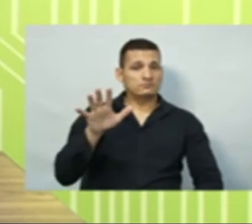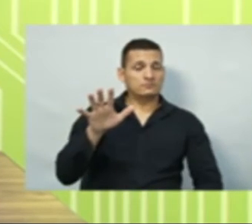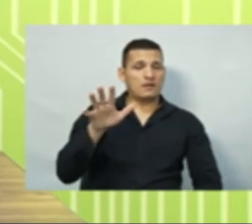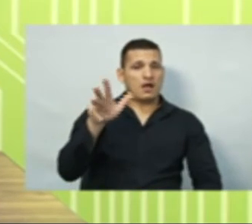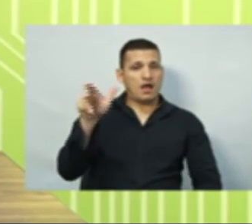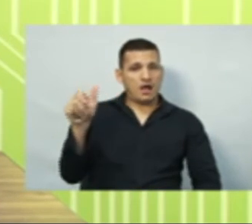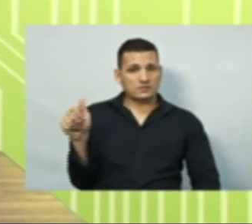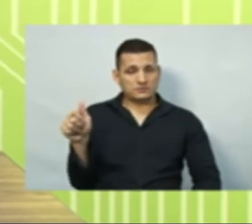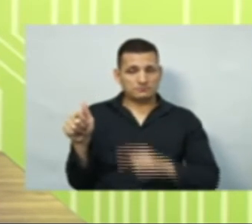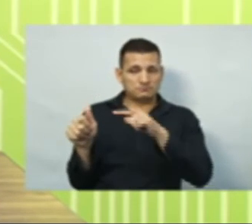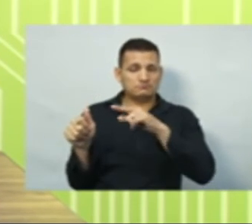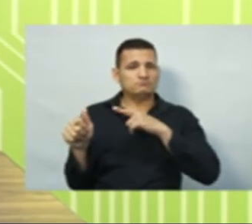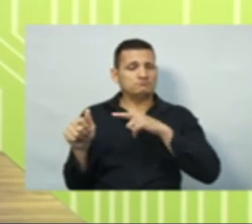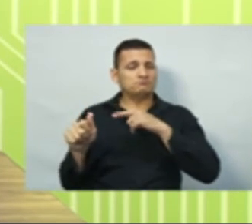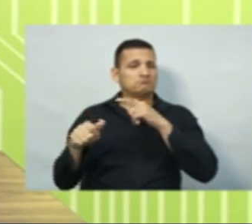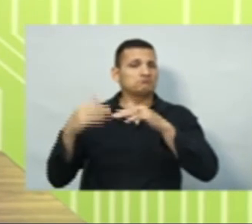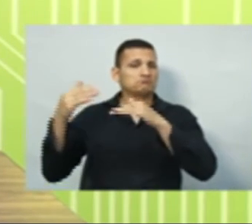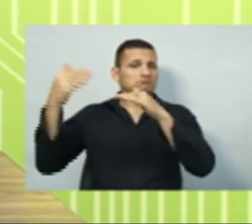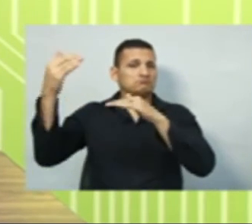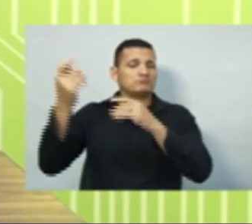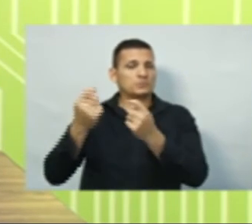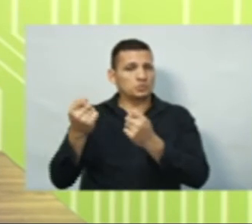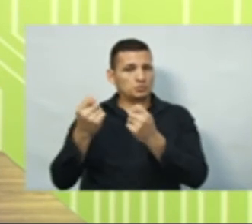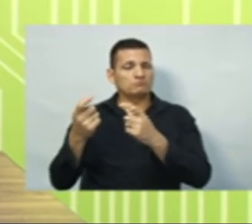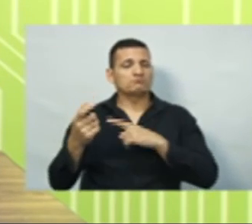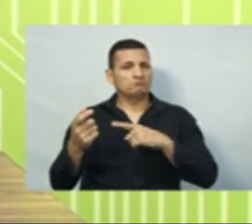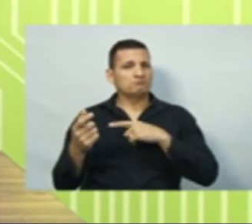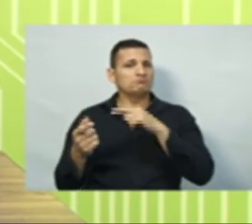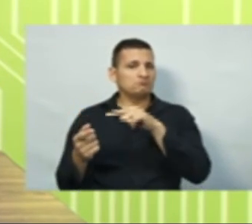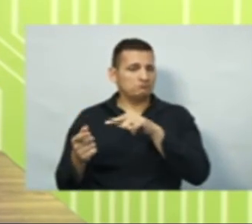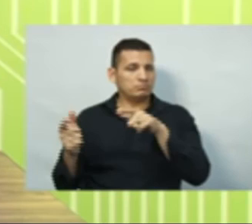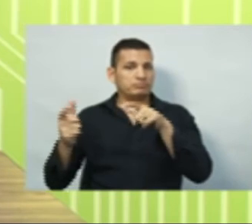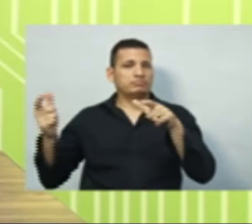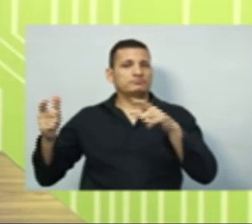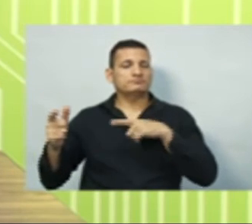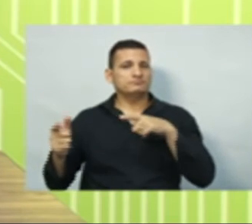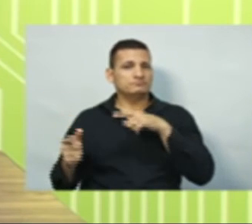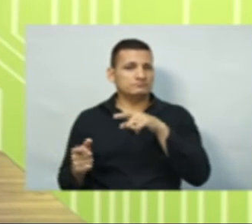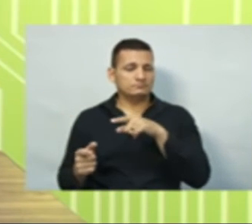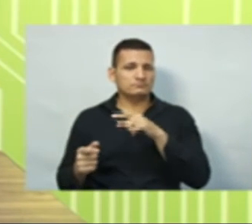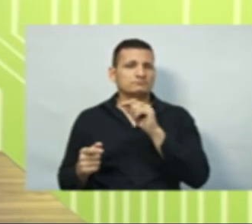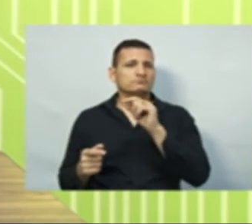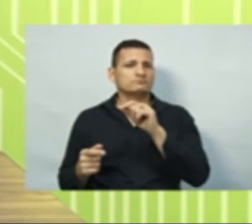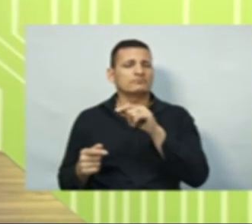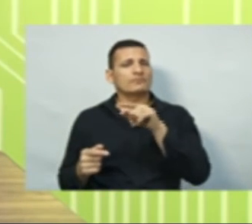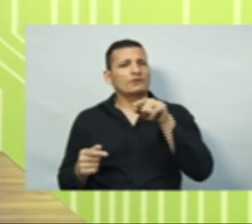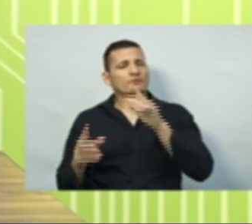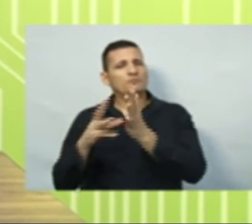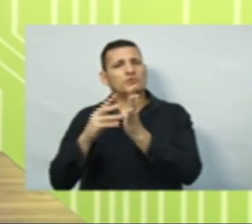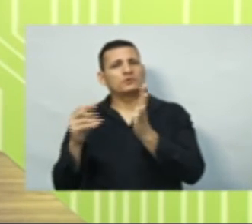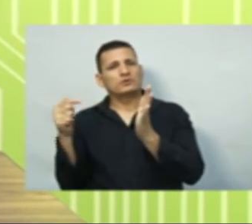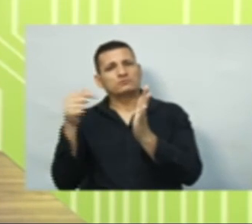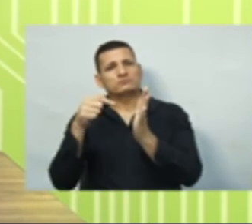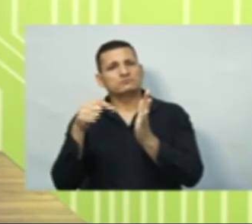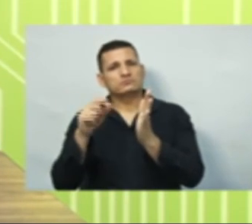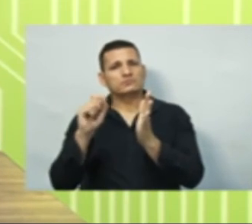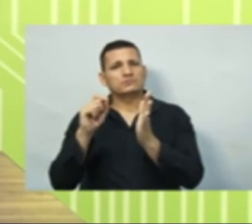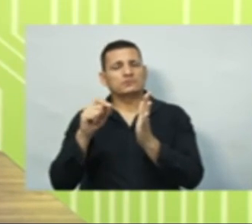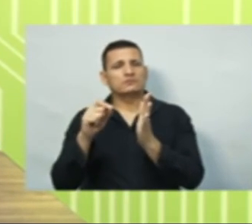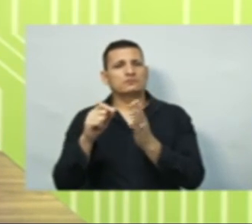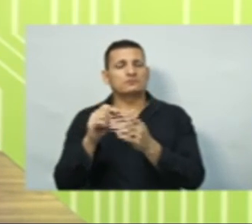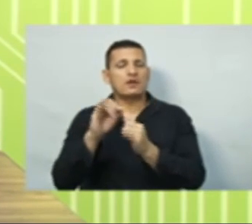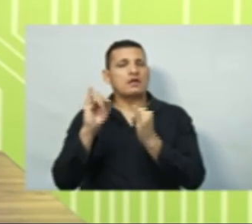grande crescimento econômico nos últimos anos, nas últimas décadas, bem baseado nesse modelo de crescimento puxado pelo